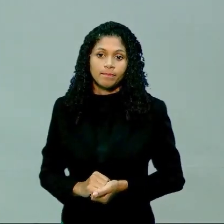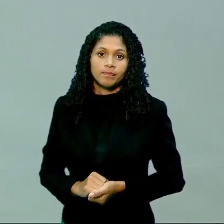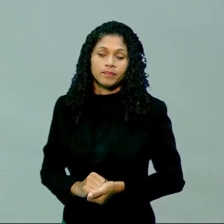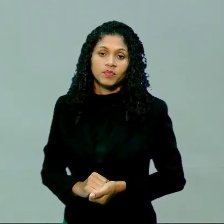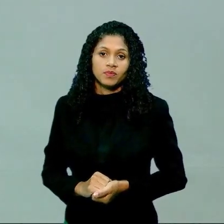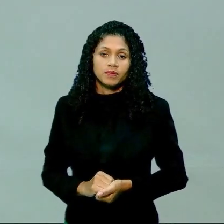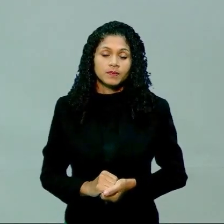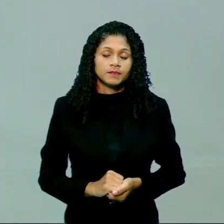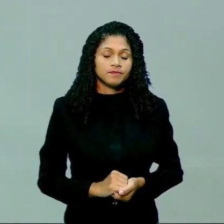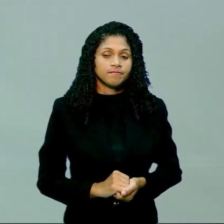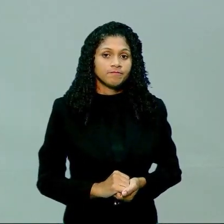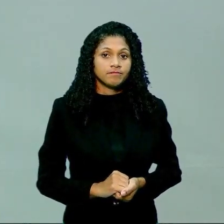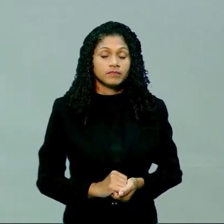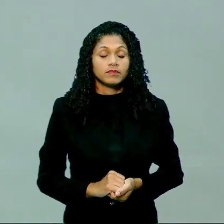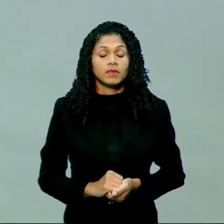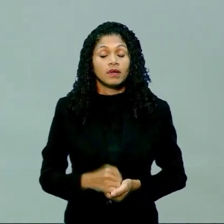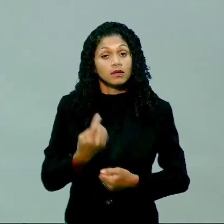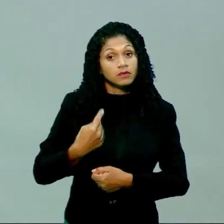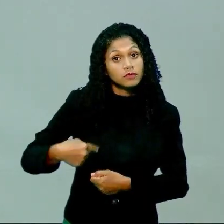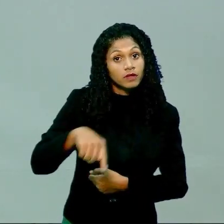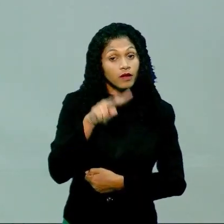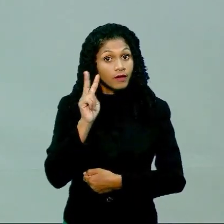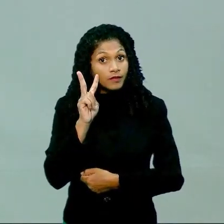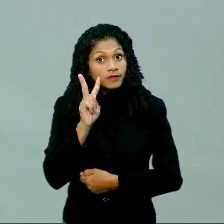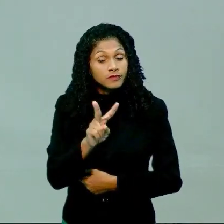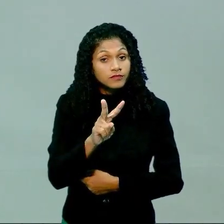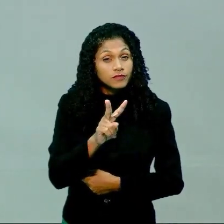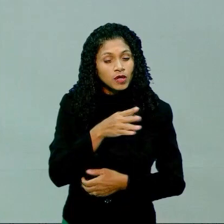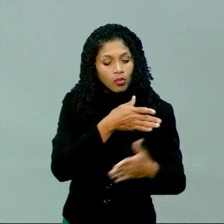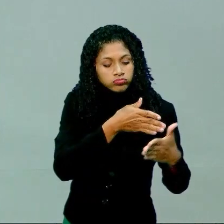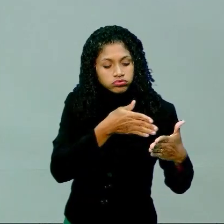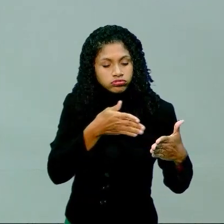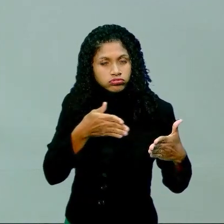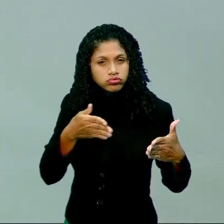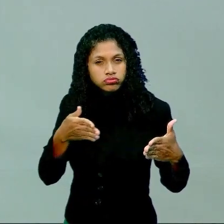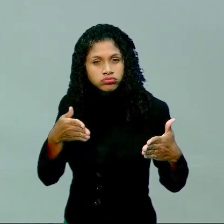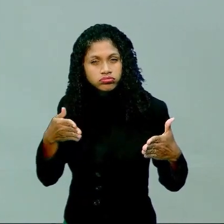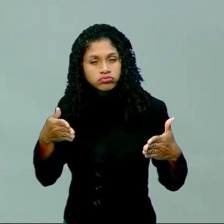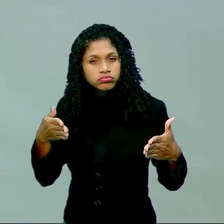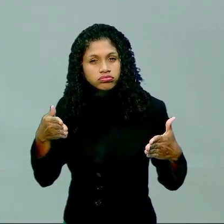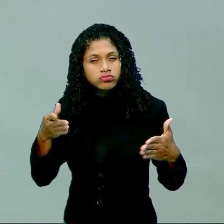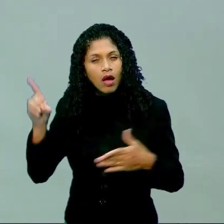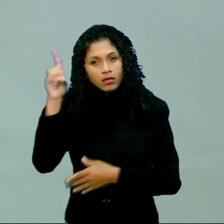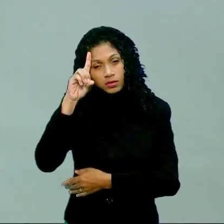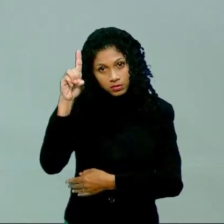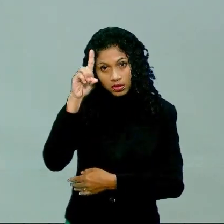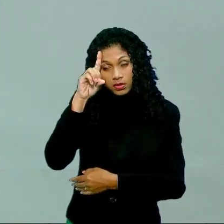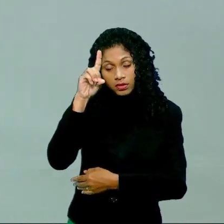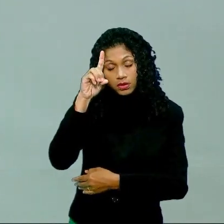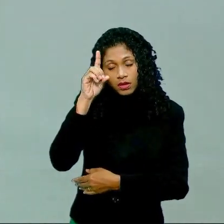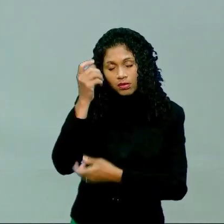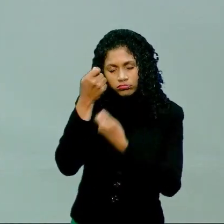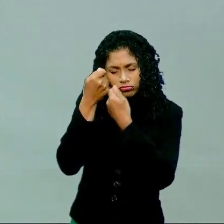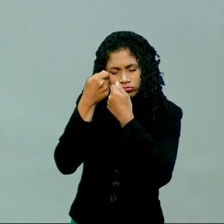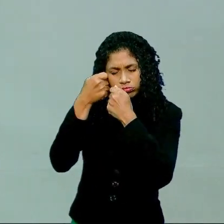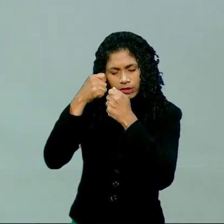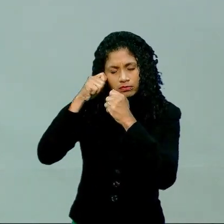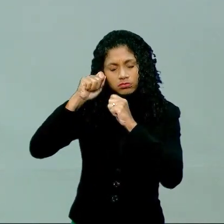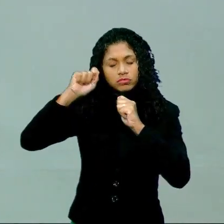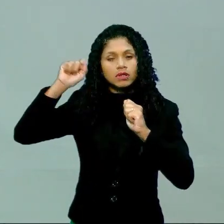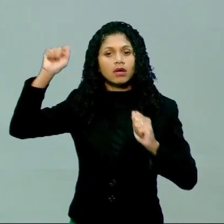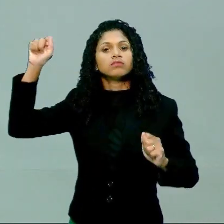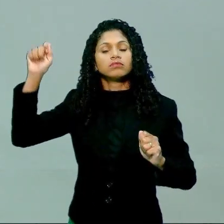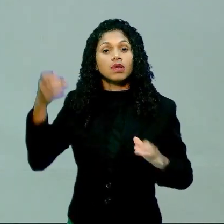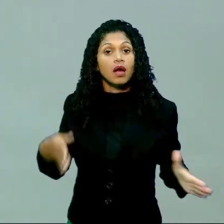Então, vocês acabaram de ver uma rotina diária, desde acordar até a hora de ir dormir, ok? Em relação